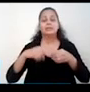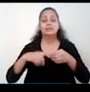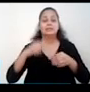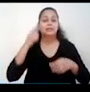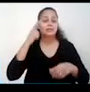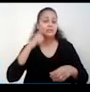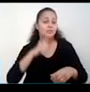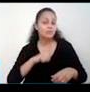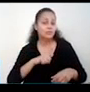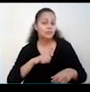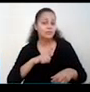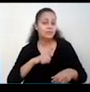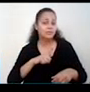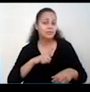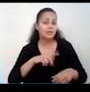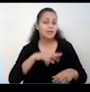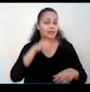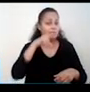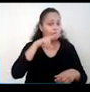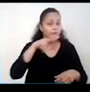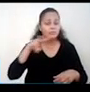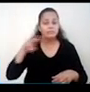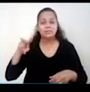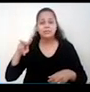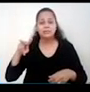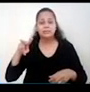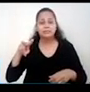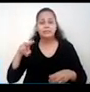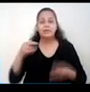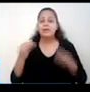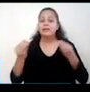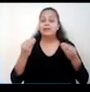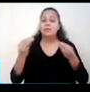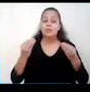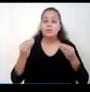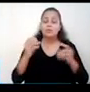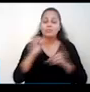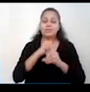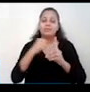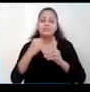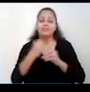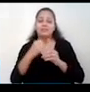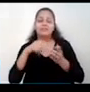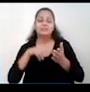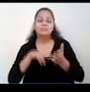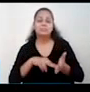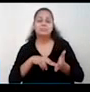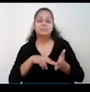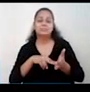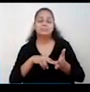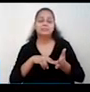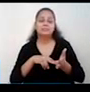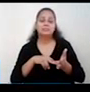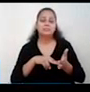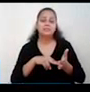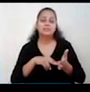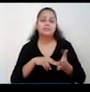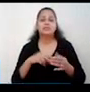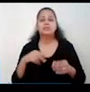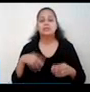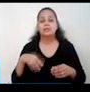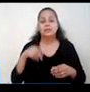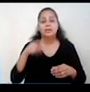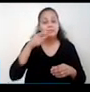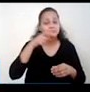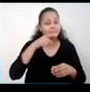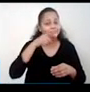consegue observar como que a desigualdade social é marcante, né, no espaço urbano. Andando pelas ruas das cidades a gente verifica aí, né,